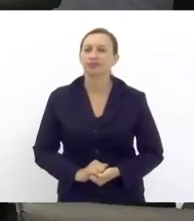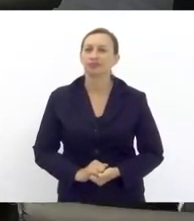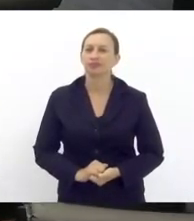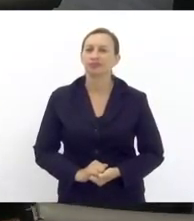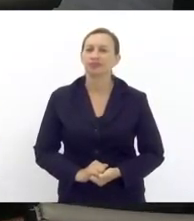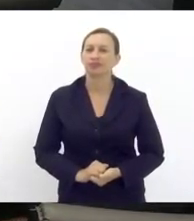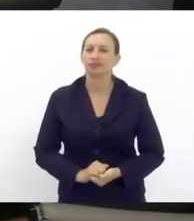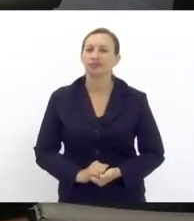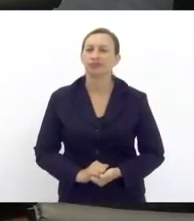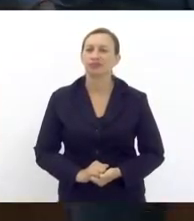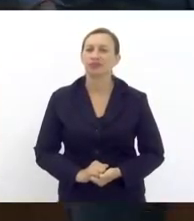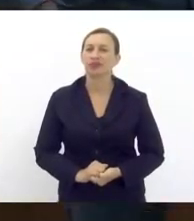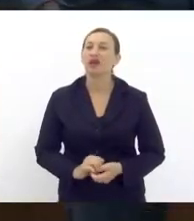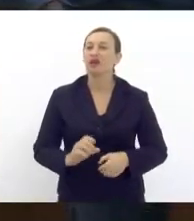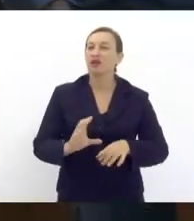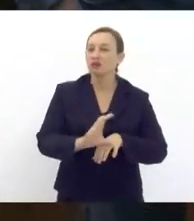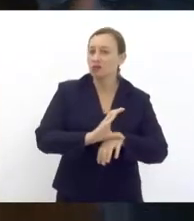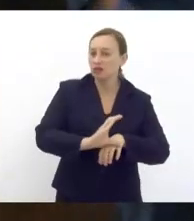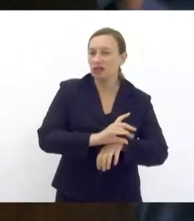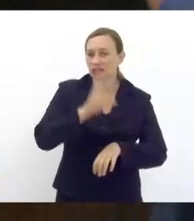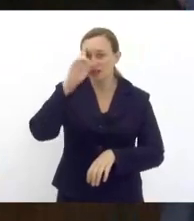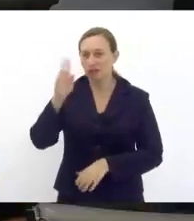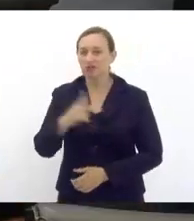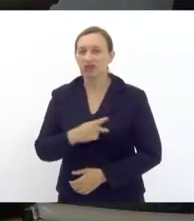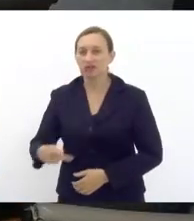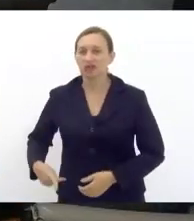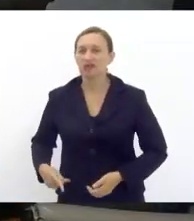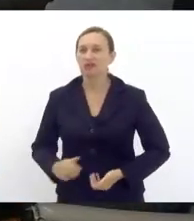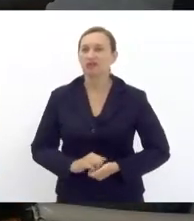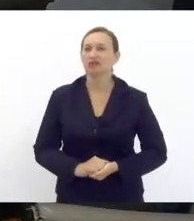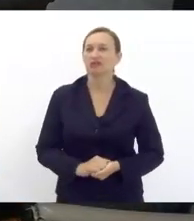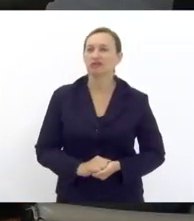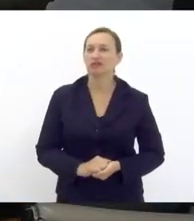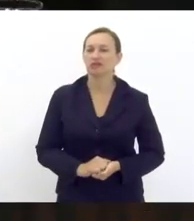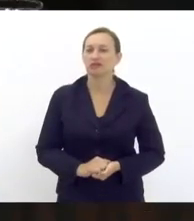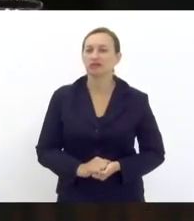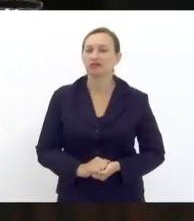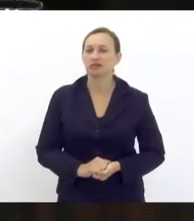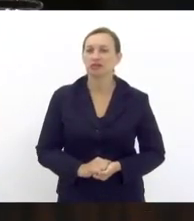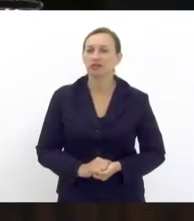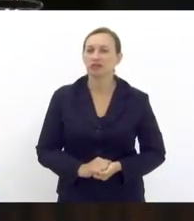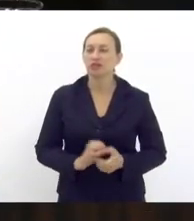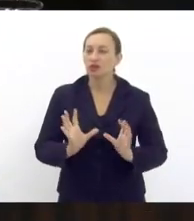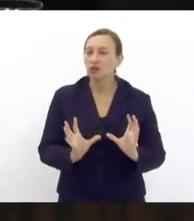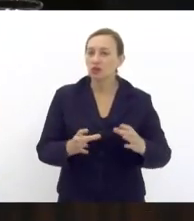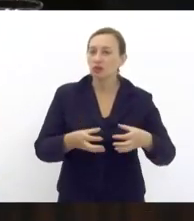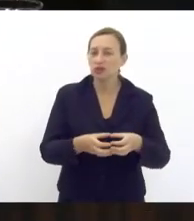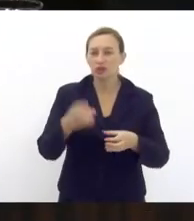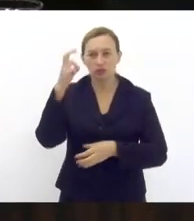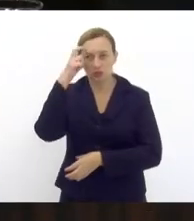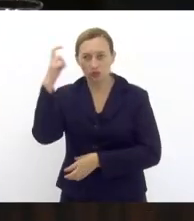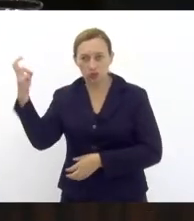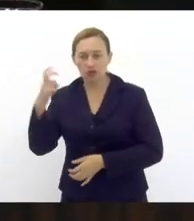Léo Vieira. Pela constitucionalidade, senhor presidente. Obrigado. Pela Comissão de Cultura,